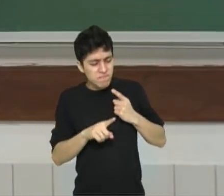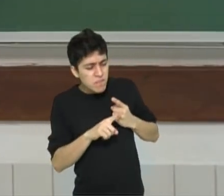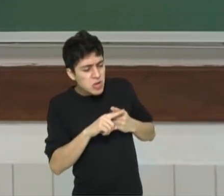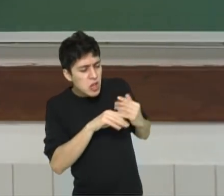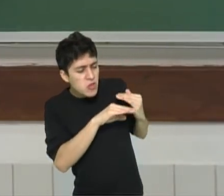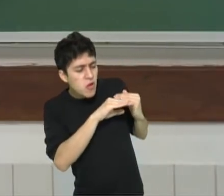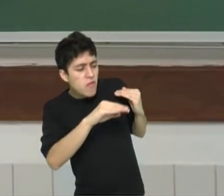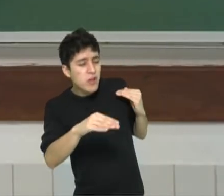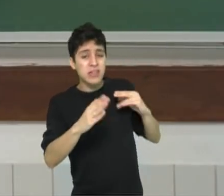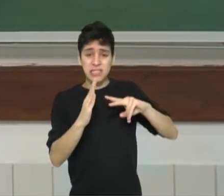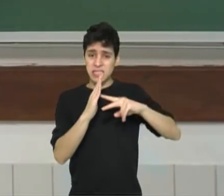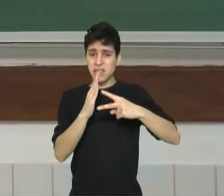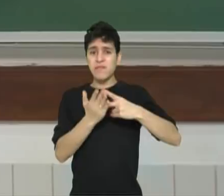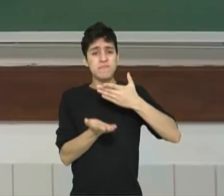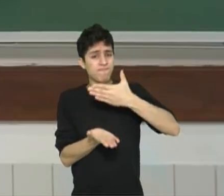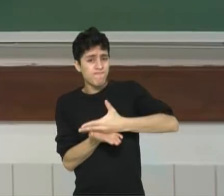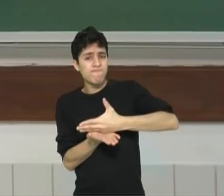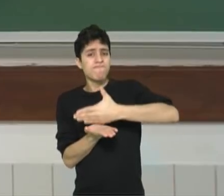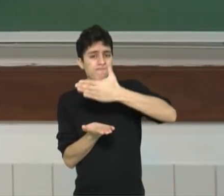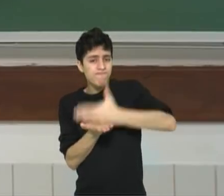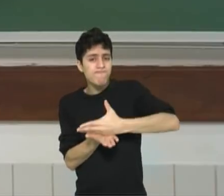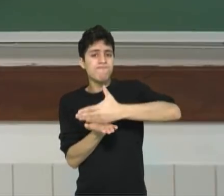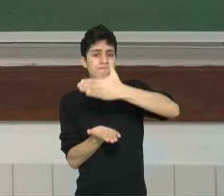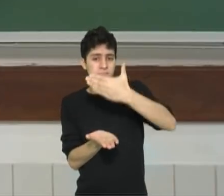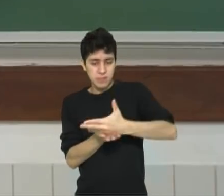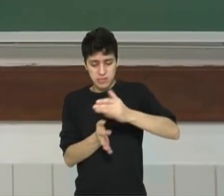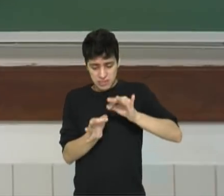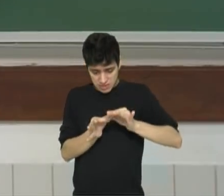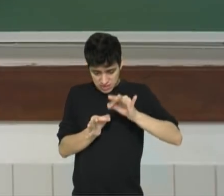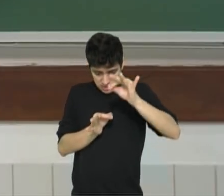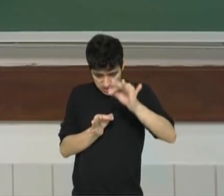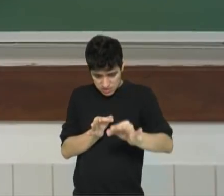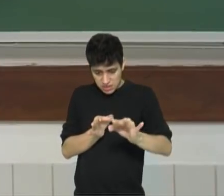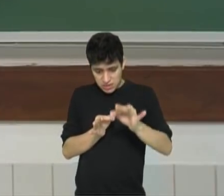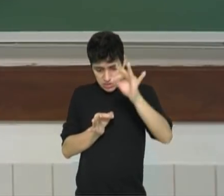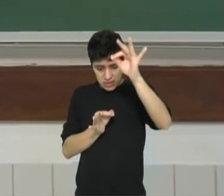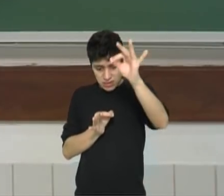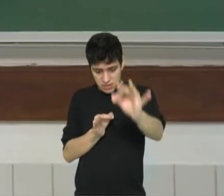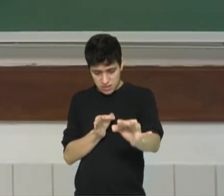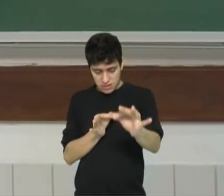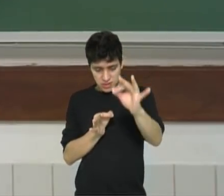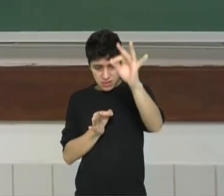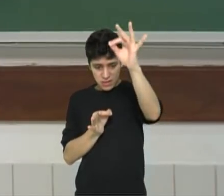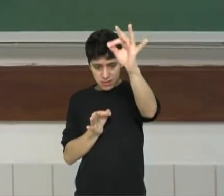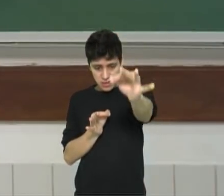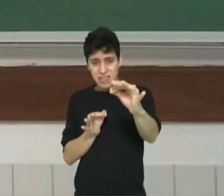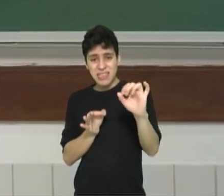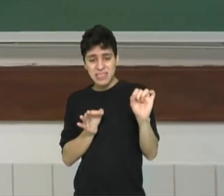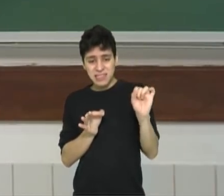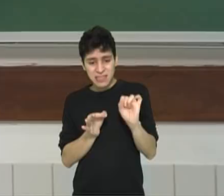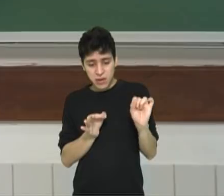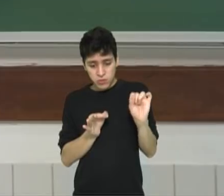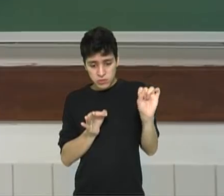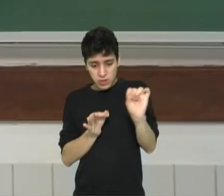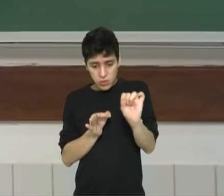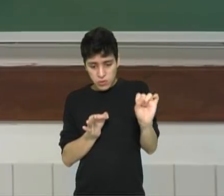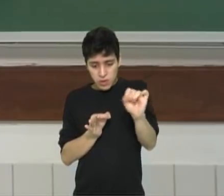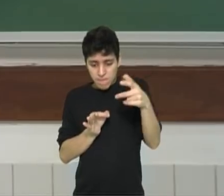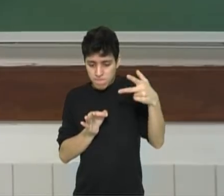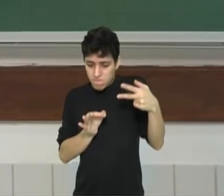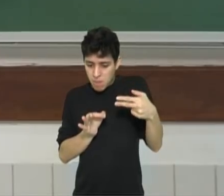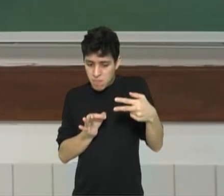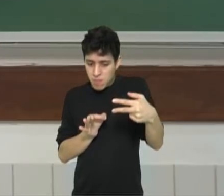Porque é algo que está sendo mantido, né? A distância percorrida a cada segundo está sendo a mesma. Por isso que a gente